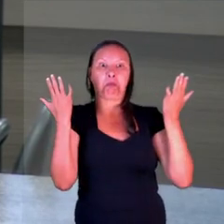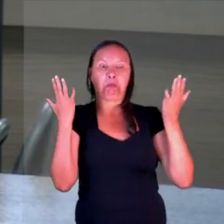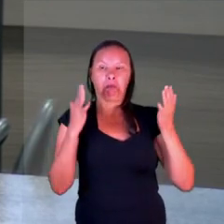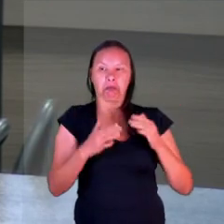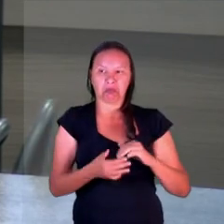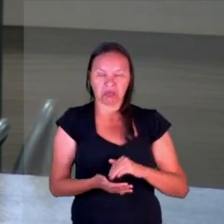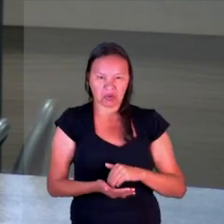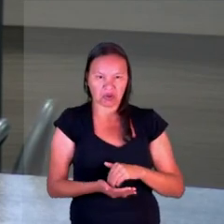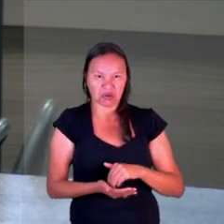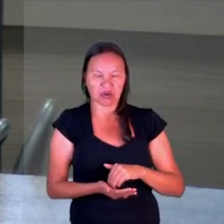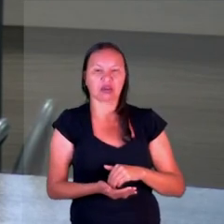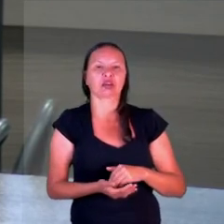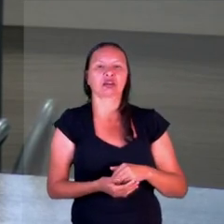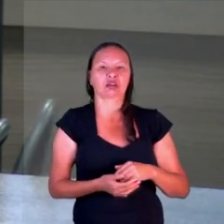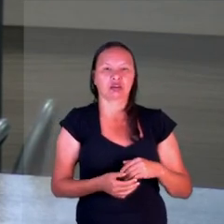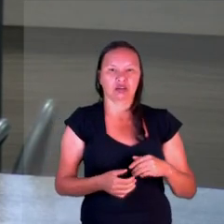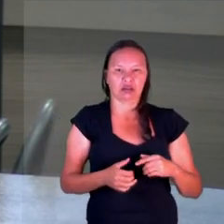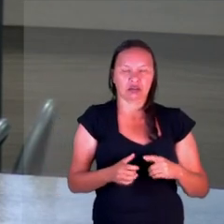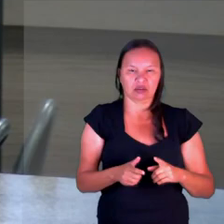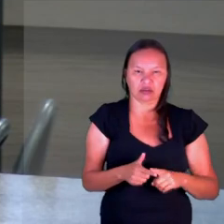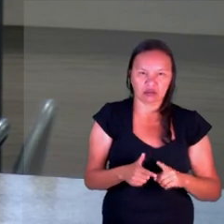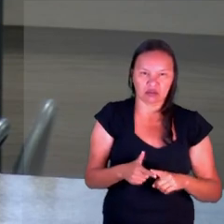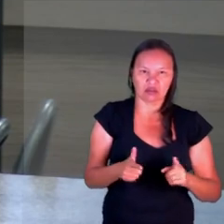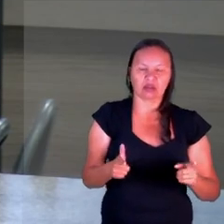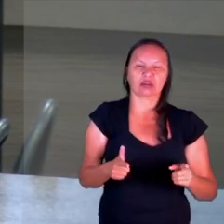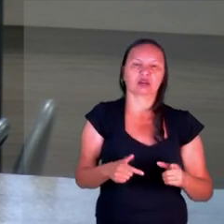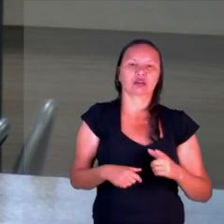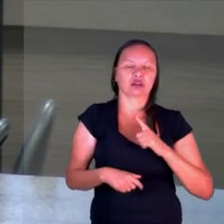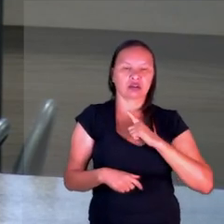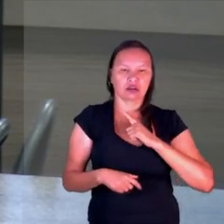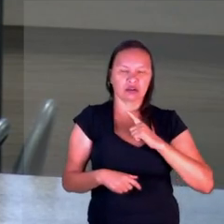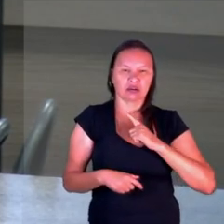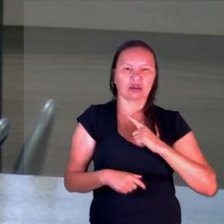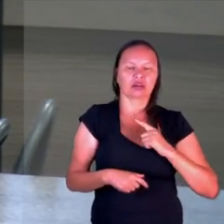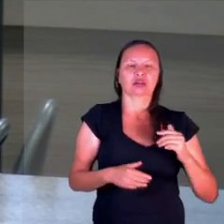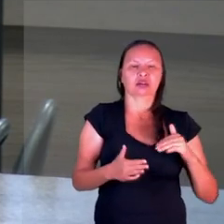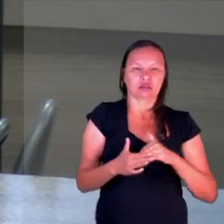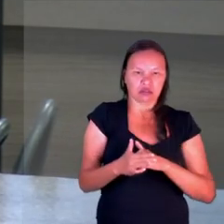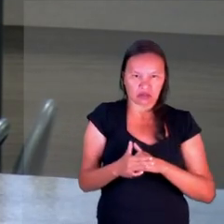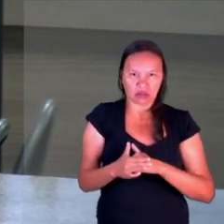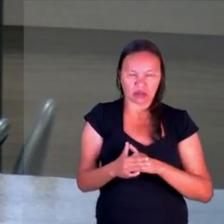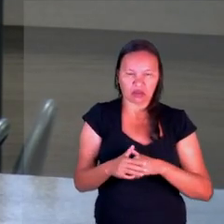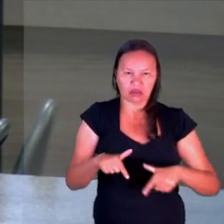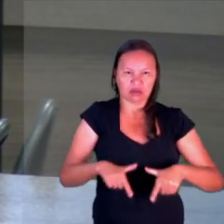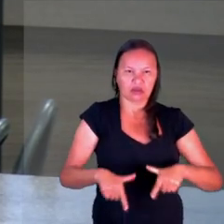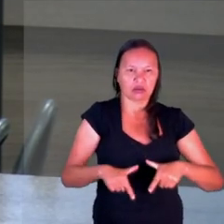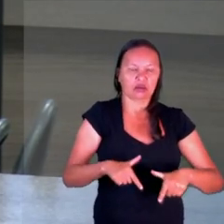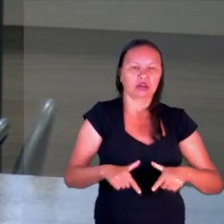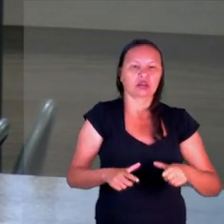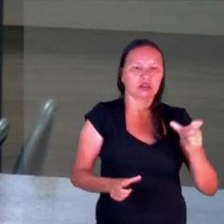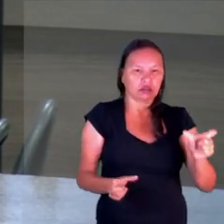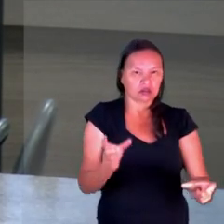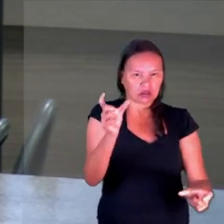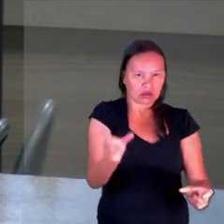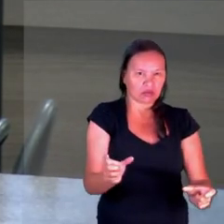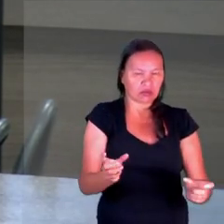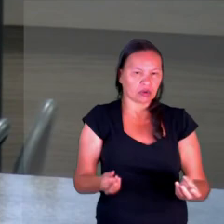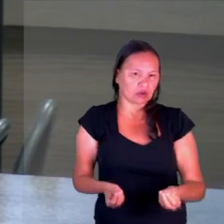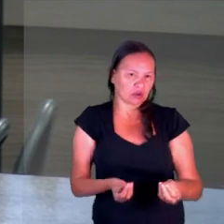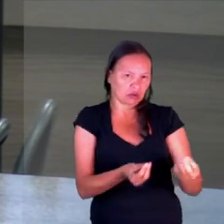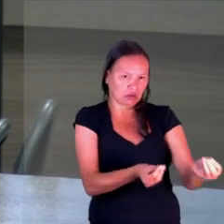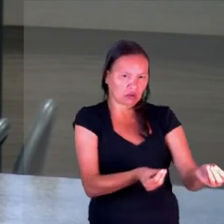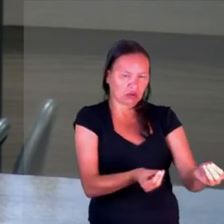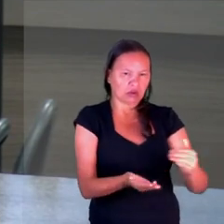fato eu acho que a gente né a gente que tem essa sensibilidade de de trabalhar pelo próximo de servir de ser Servidor